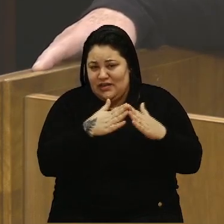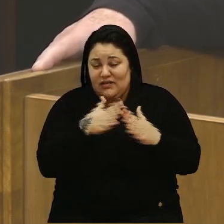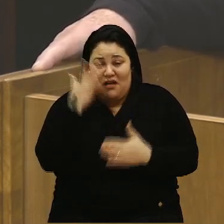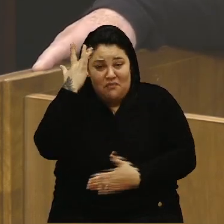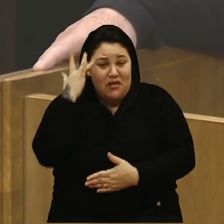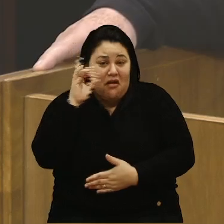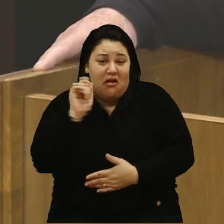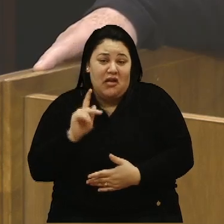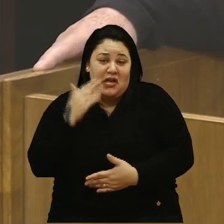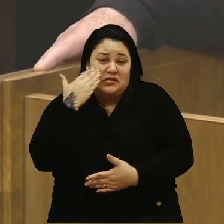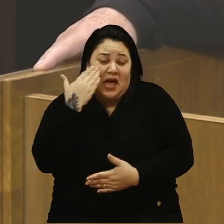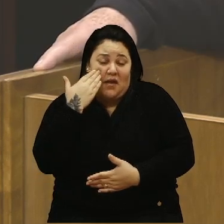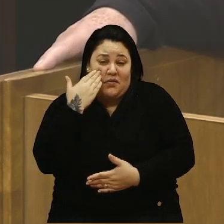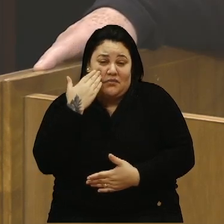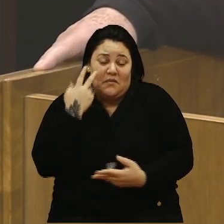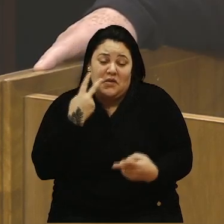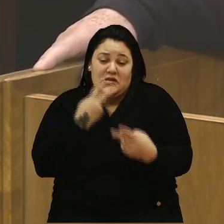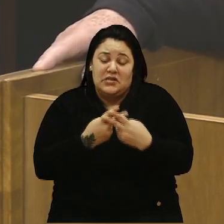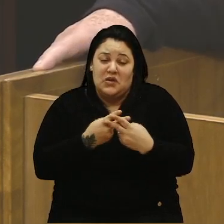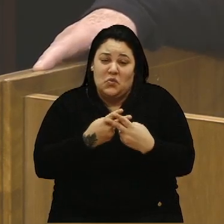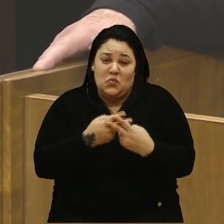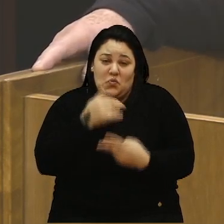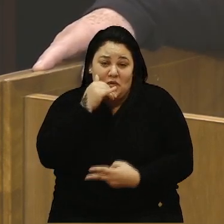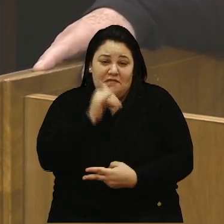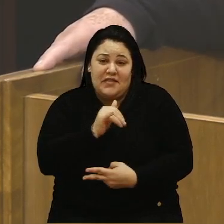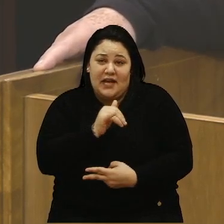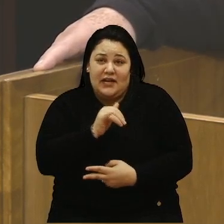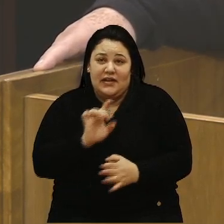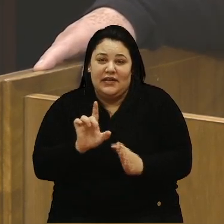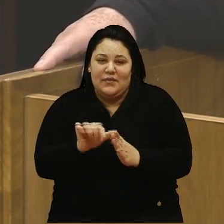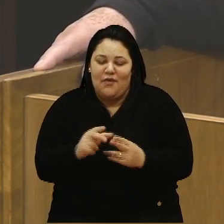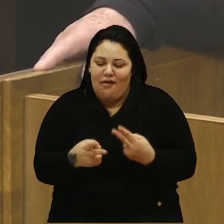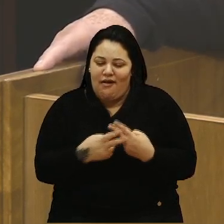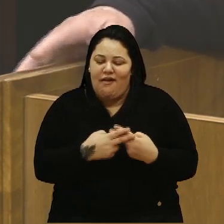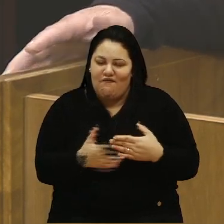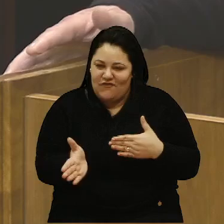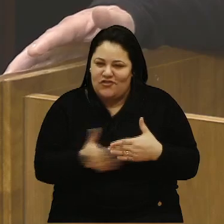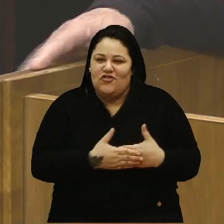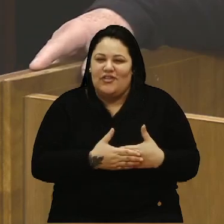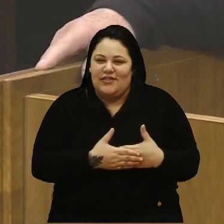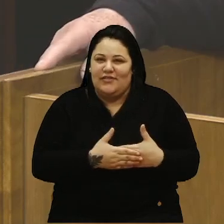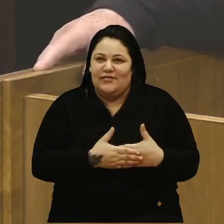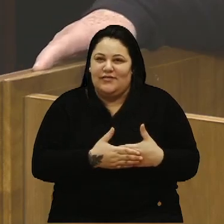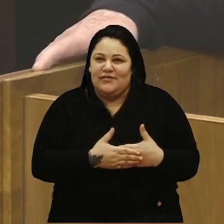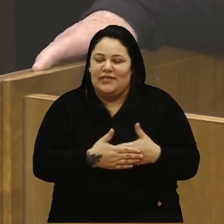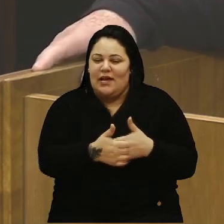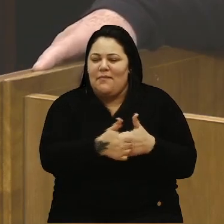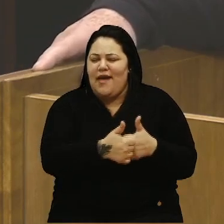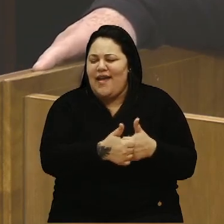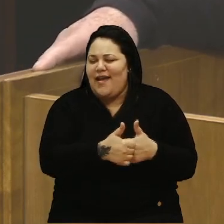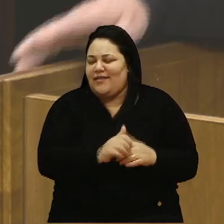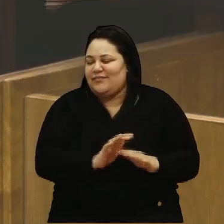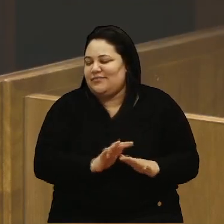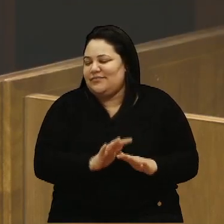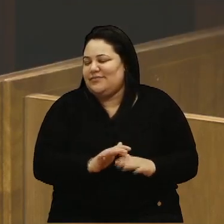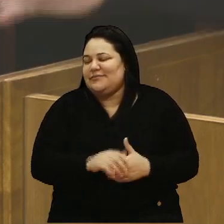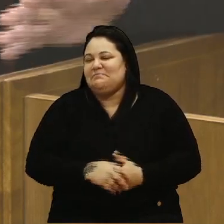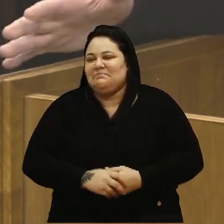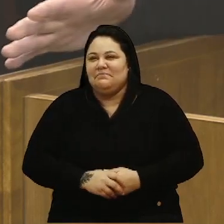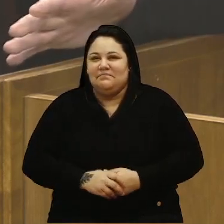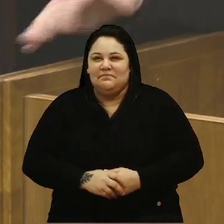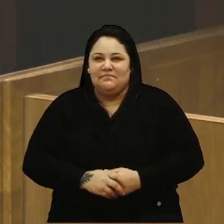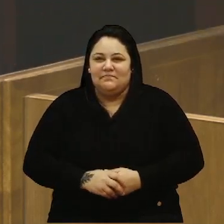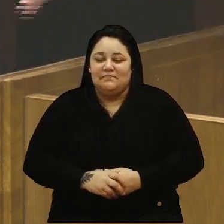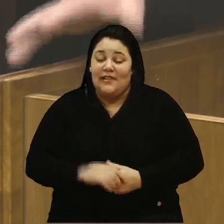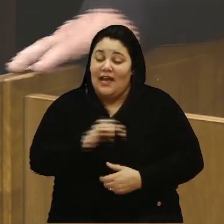a prisão preventiva. E logo ali a Papuda. Né? E logo ali a Papuda. Então, aqui